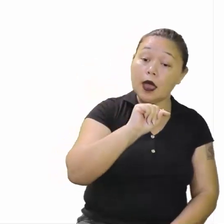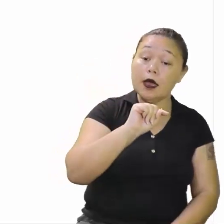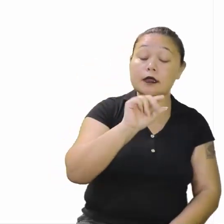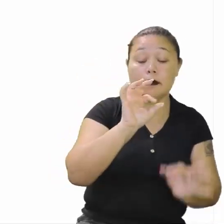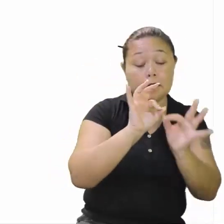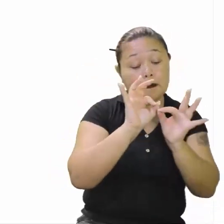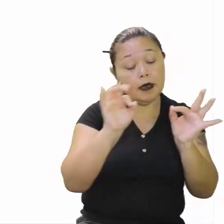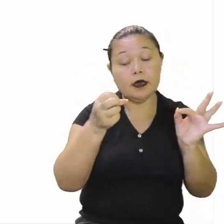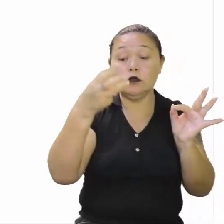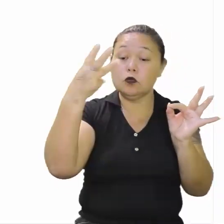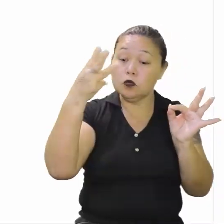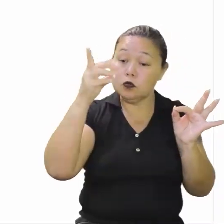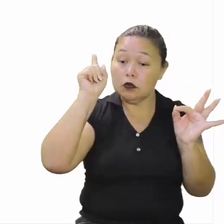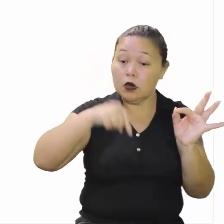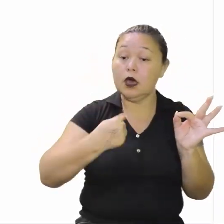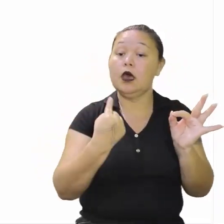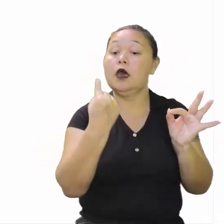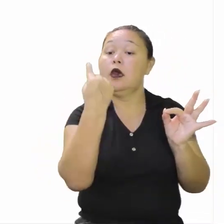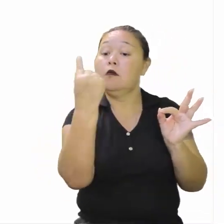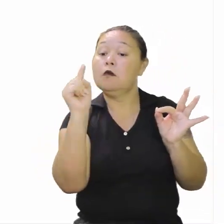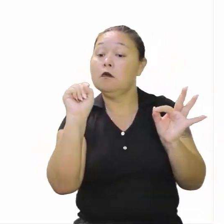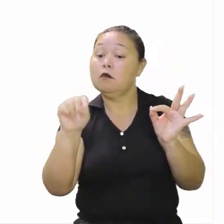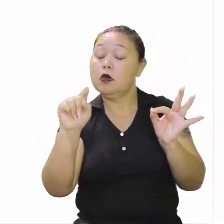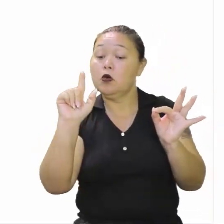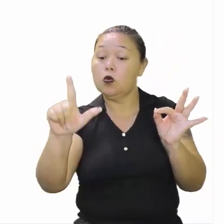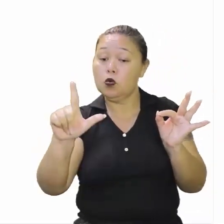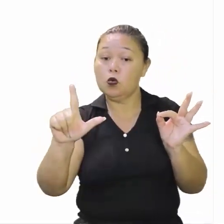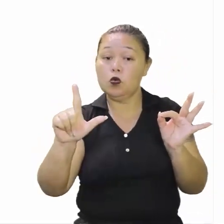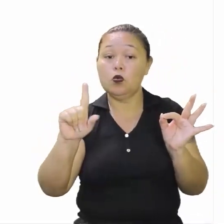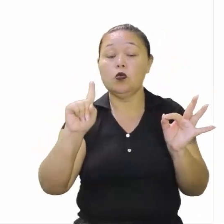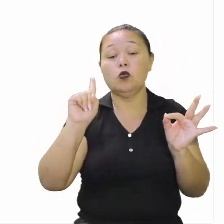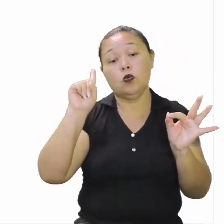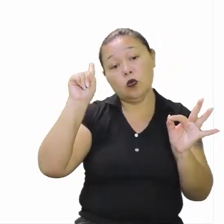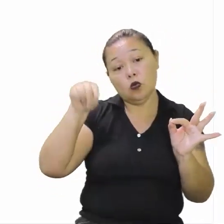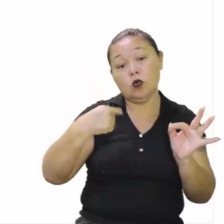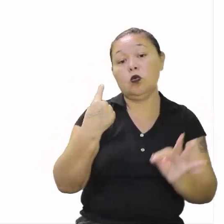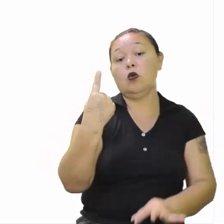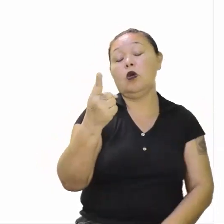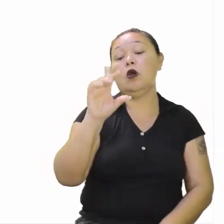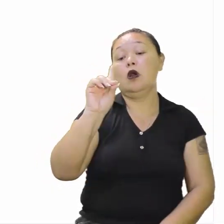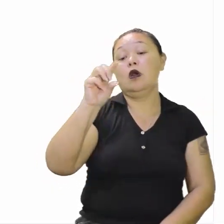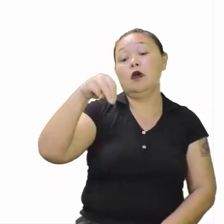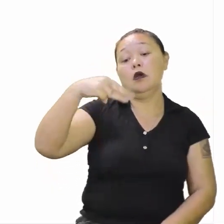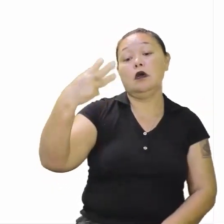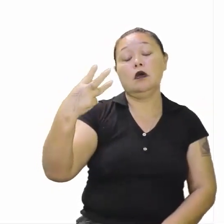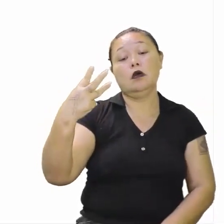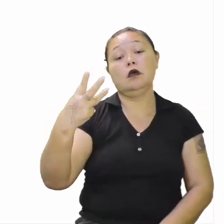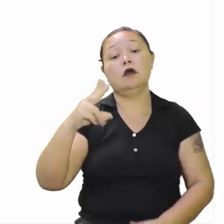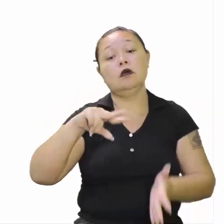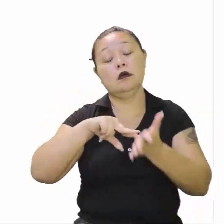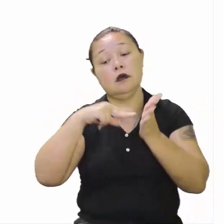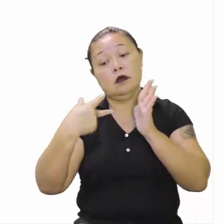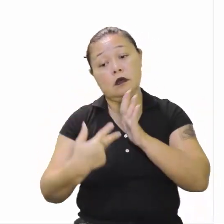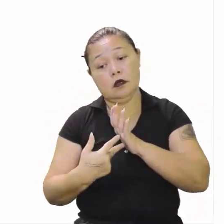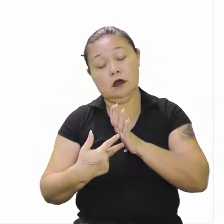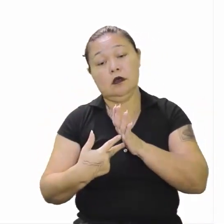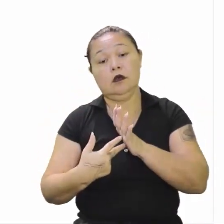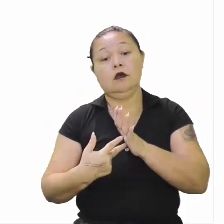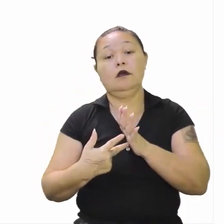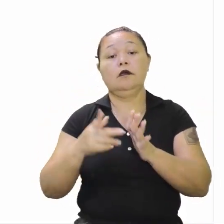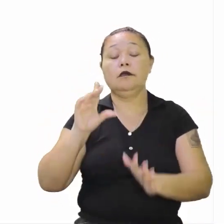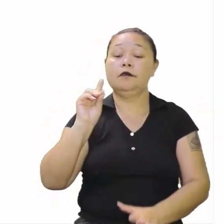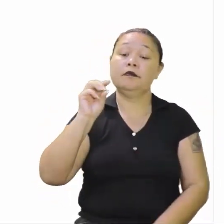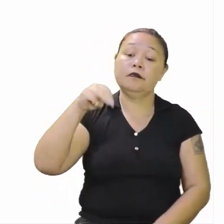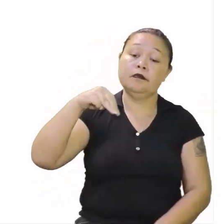seja, e 1 litro é decímetro cúbico. Portanto, 1000 litros significa 1000 decímetro